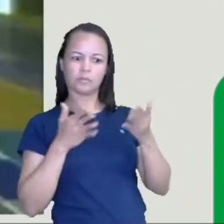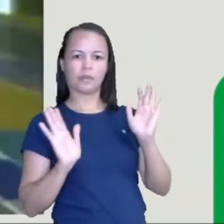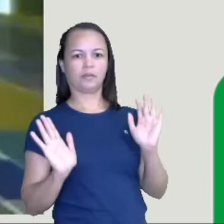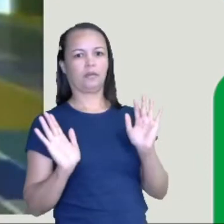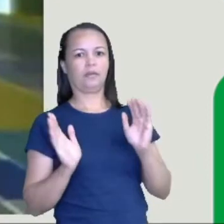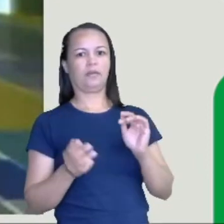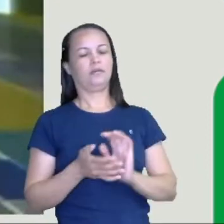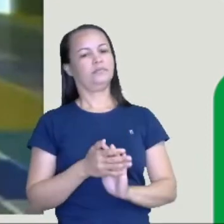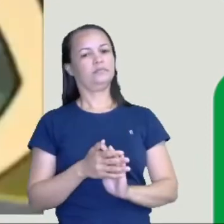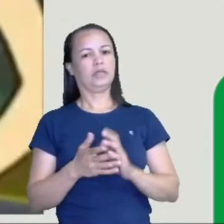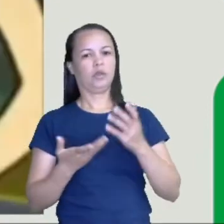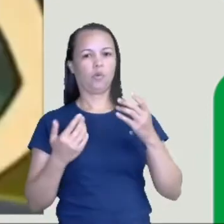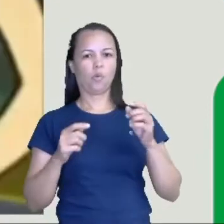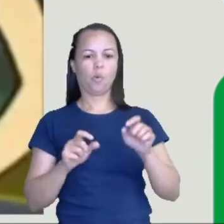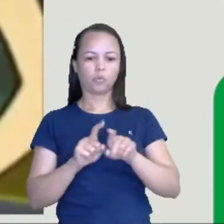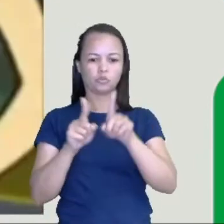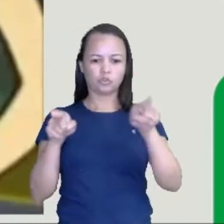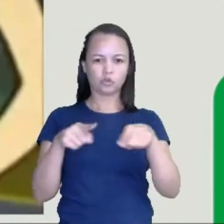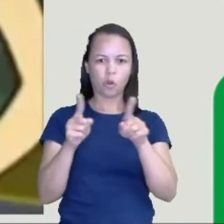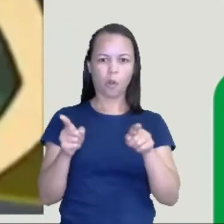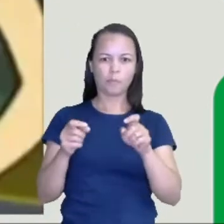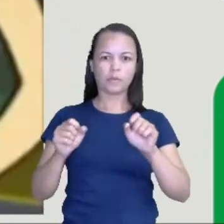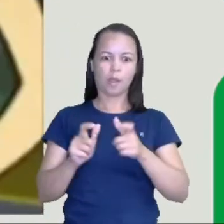O shopping é muito grande.